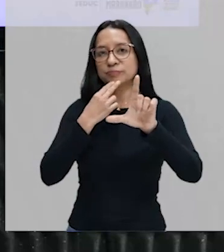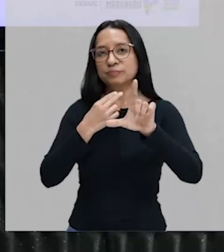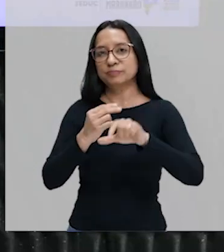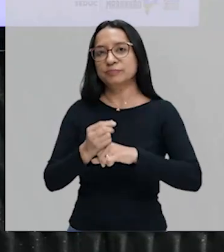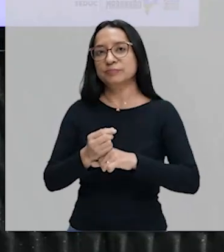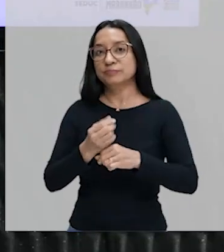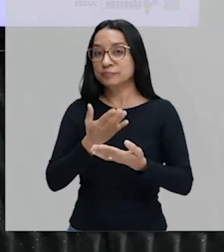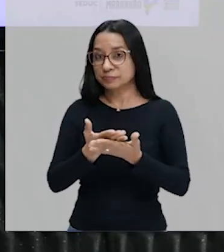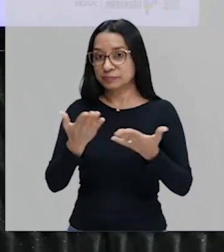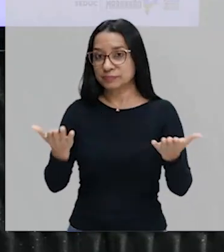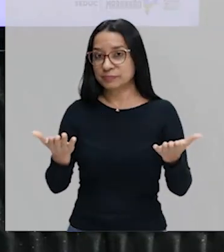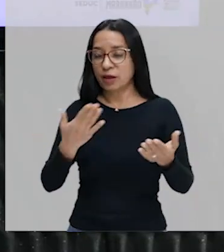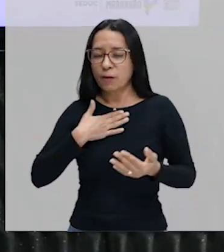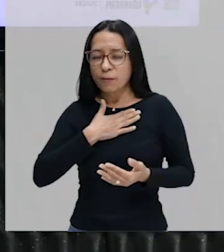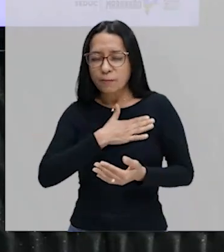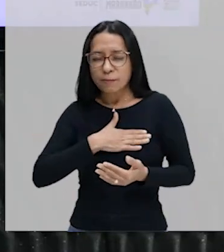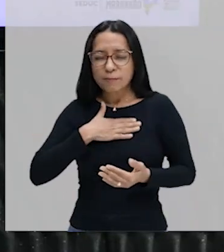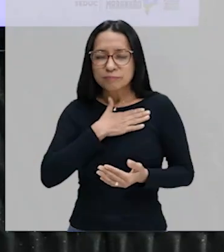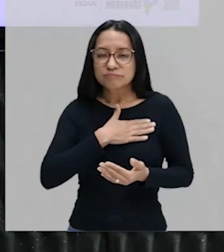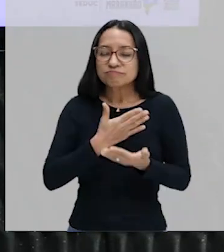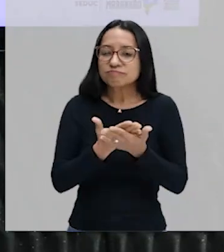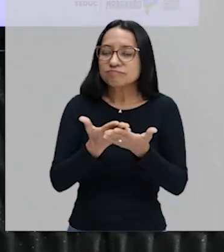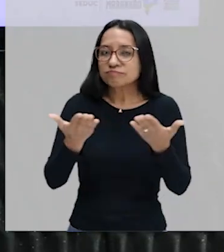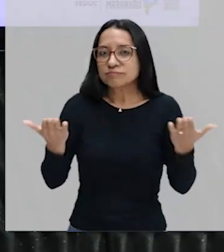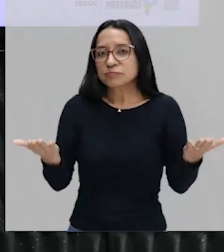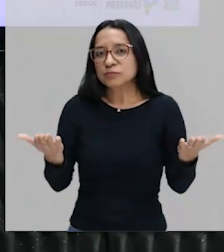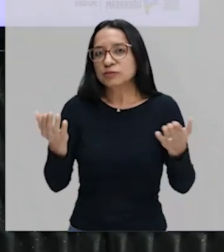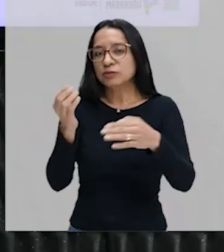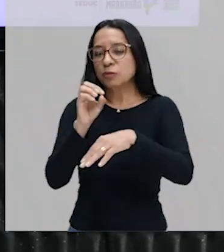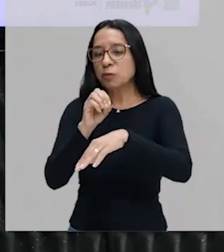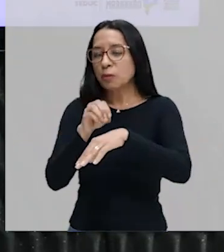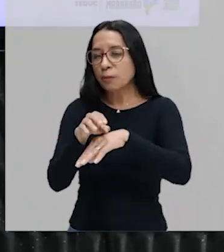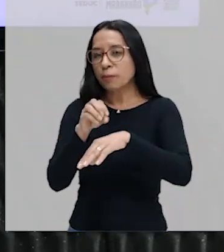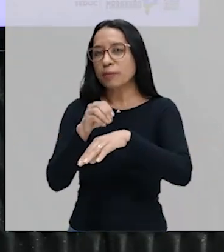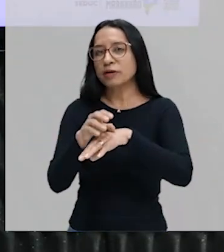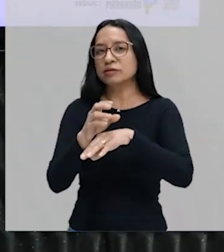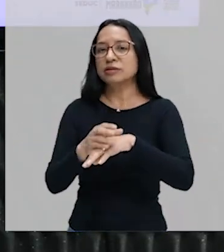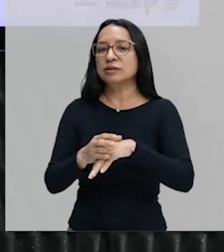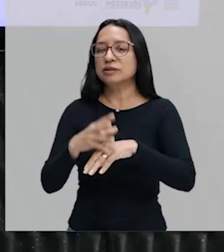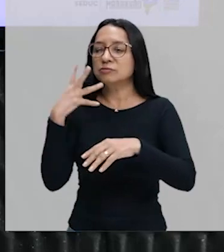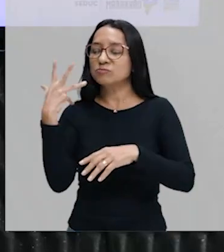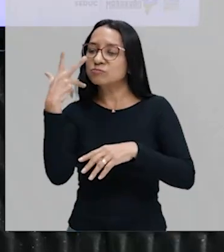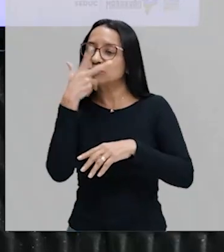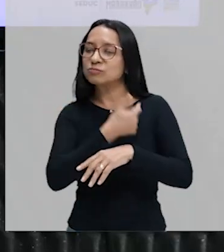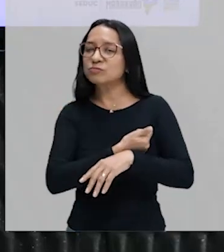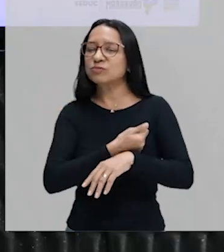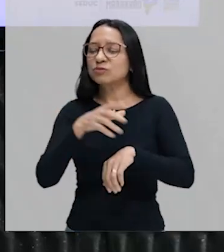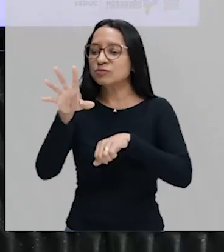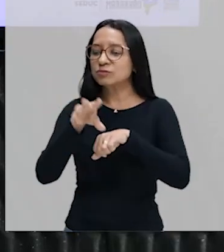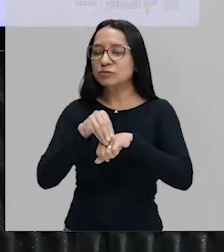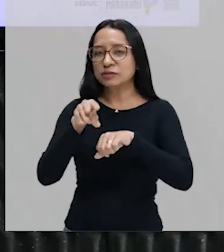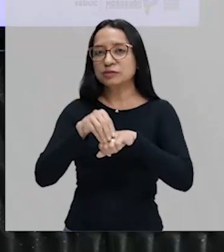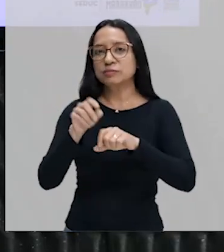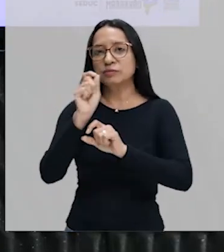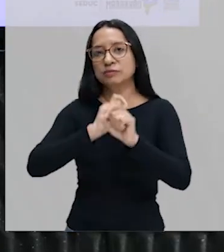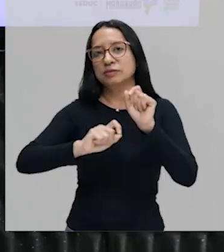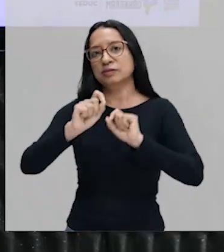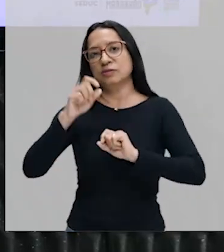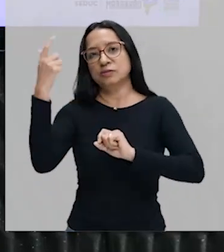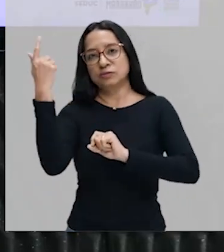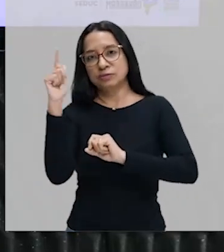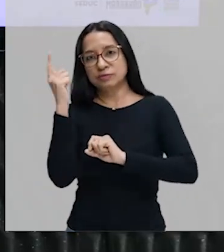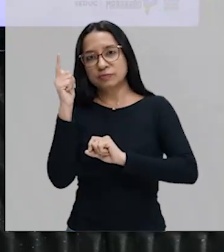Dias. Galera, é um prazer imenso estar aqui com vocês, podendo compartilhar esse belo conhecimento que é a